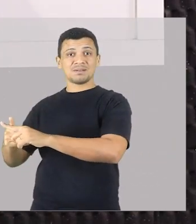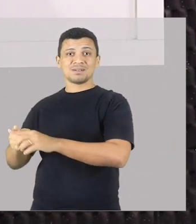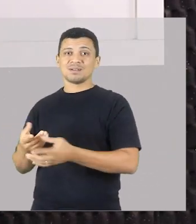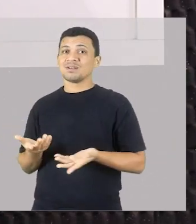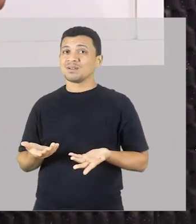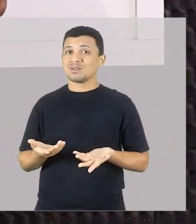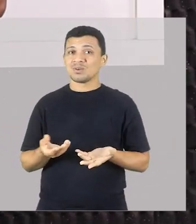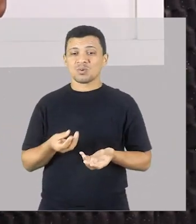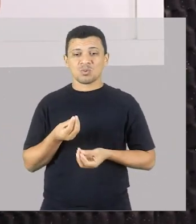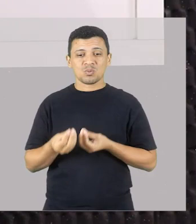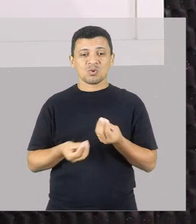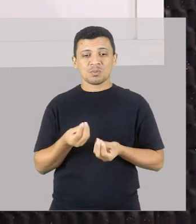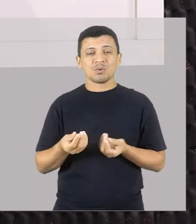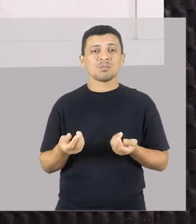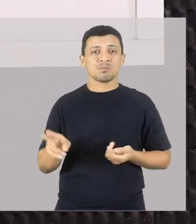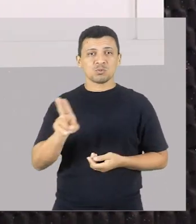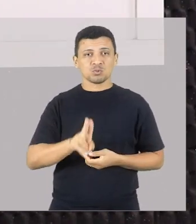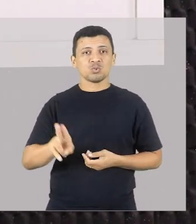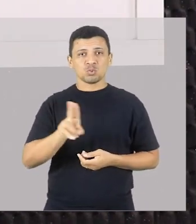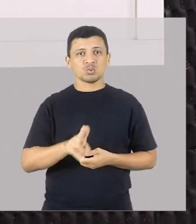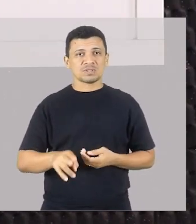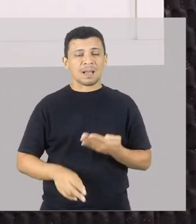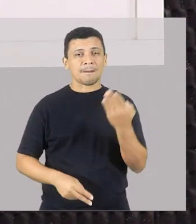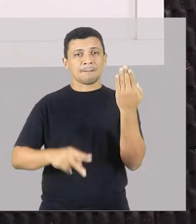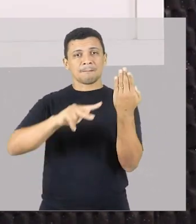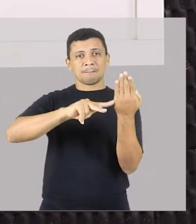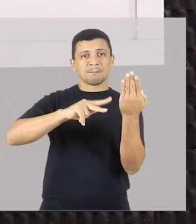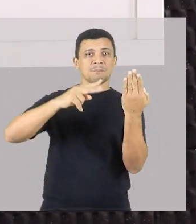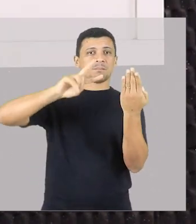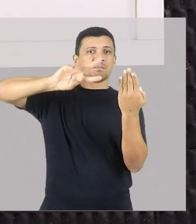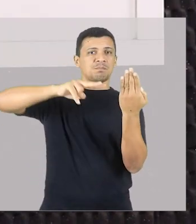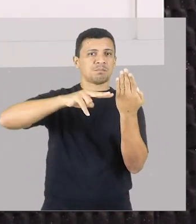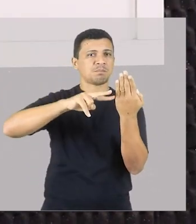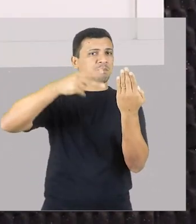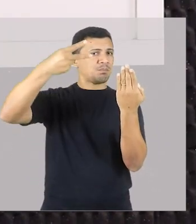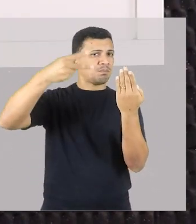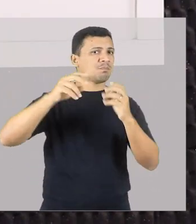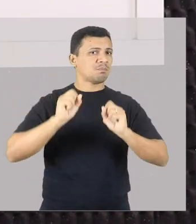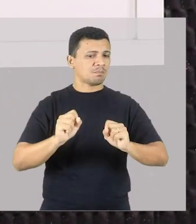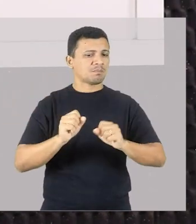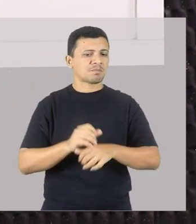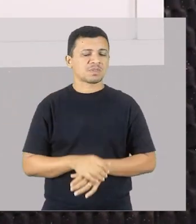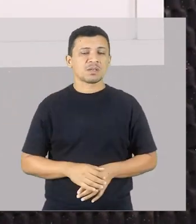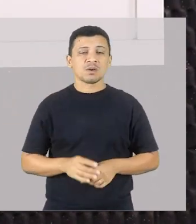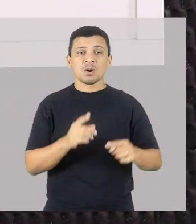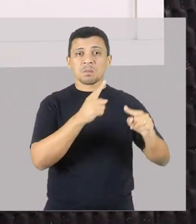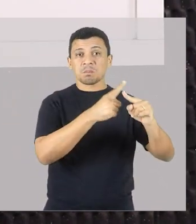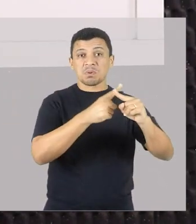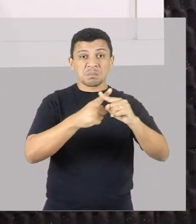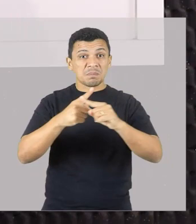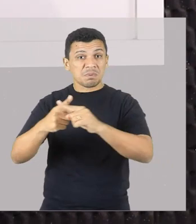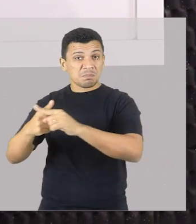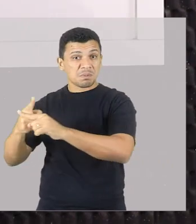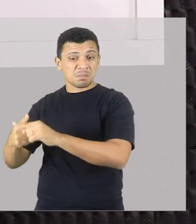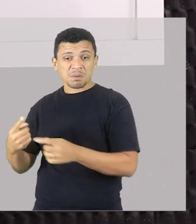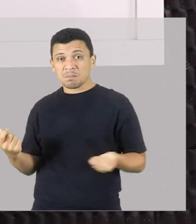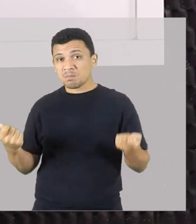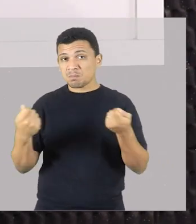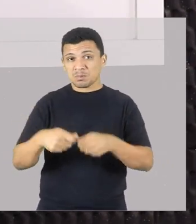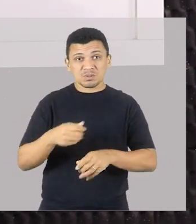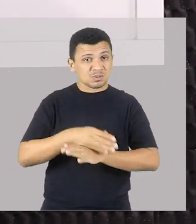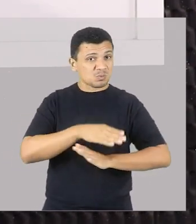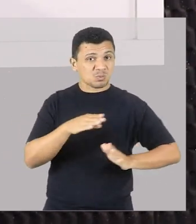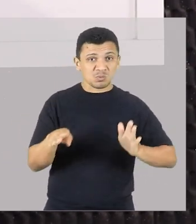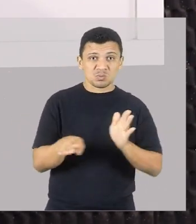porque eu posso trabalhar com potenciação. Tá? O princípio fundamental da contagem, se eu multiplicar todas essas possibilidades, eu vou saber